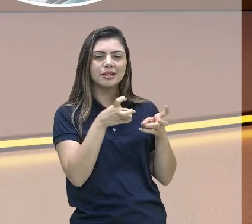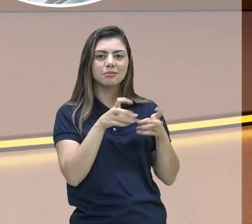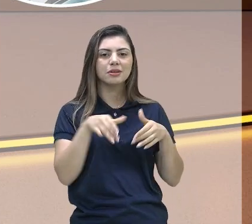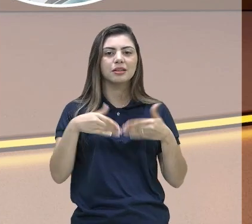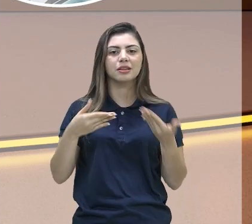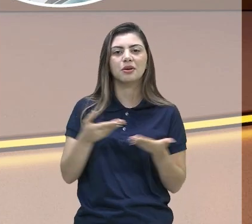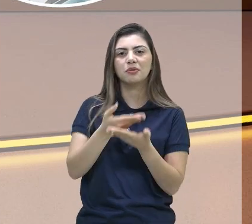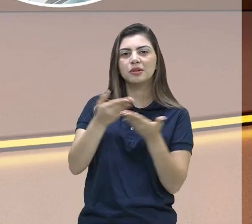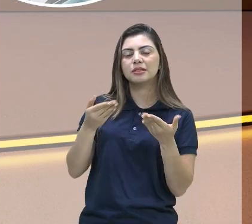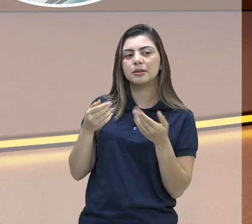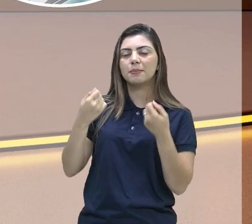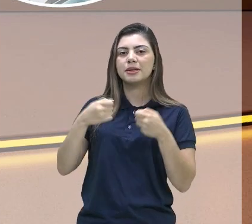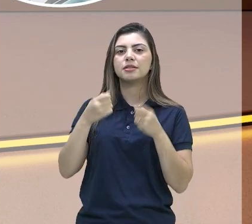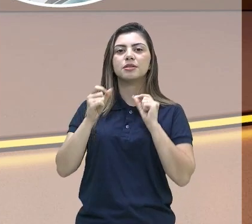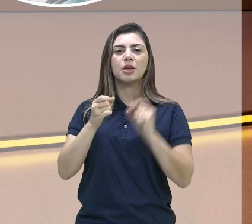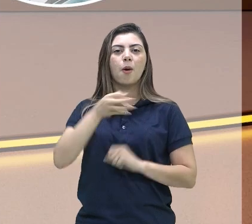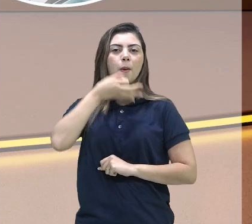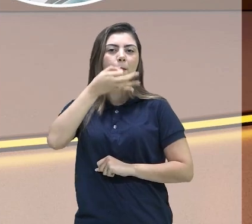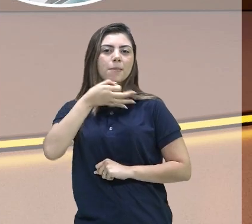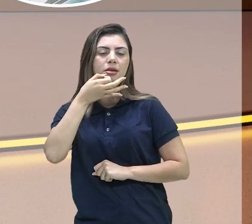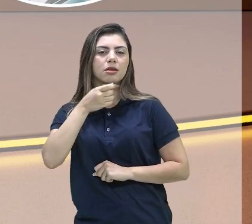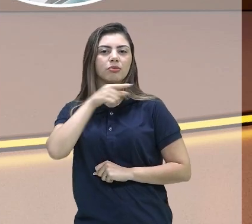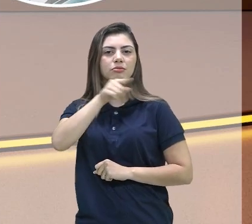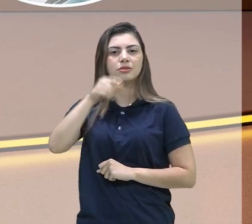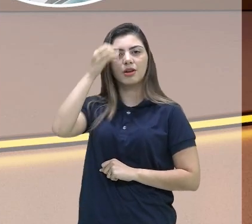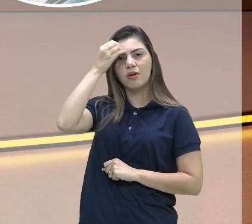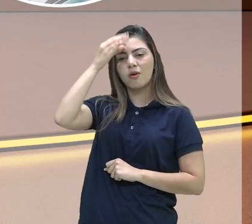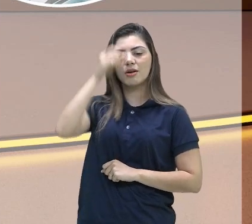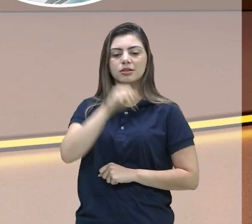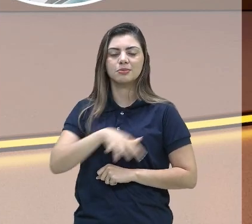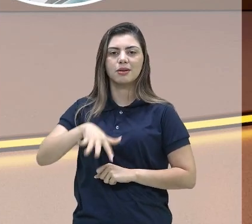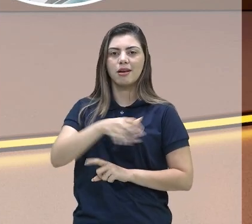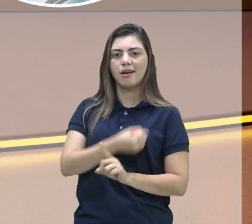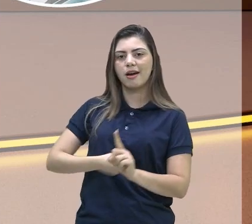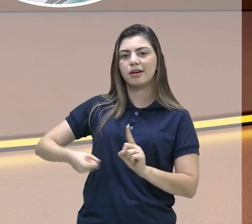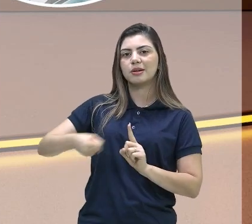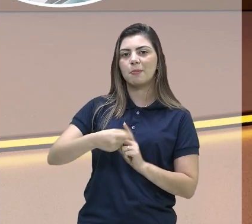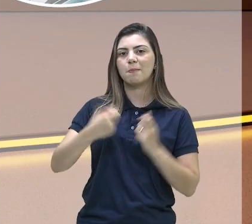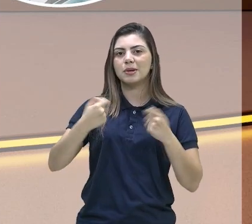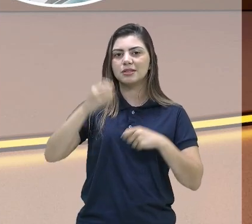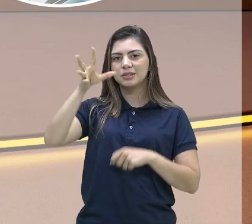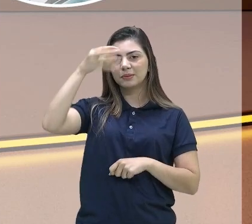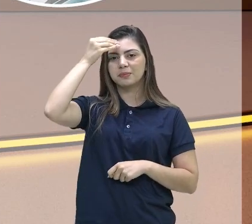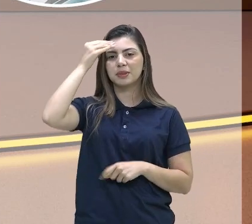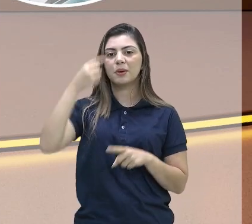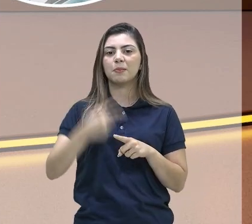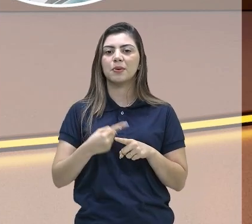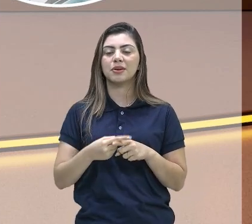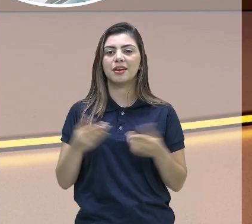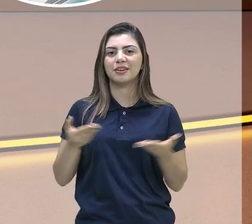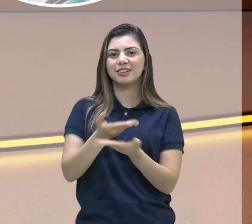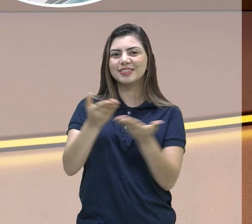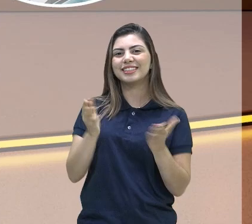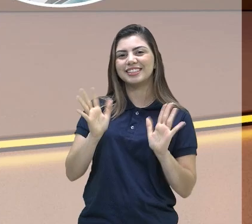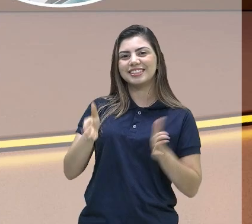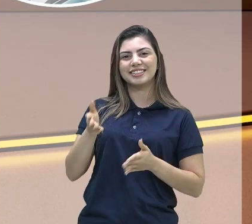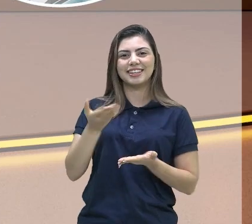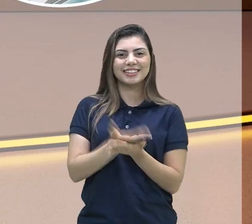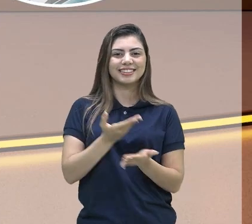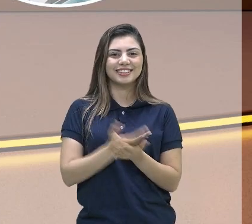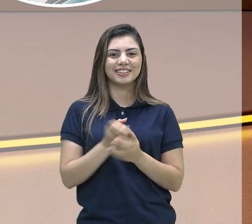o seu olhar crítico e o seu conhecimento sociológico passar em branco, porque agora você já sabe,